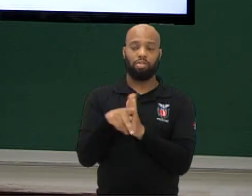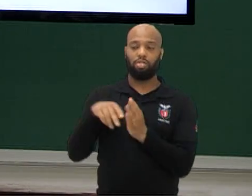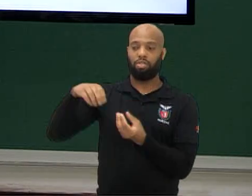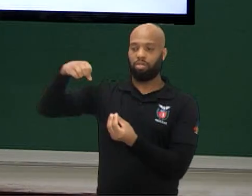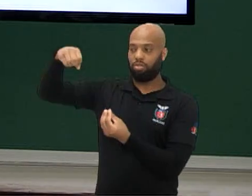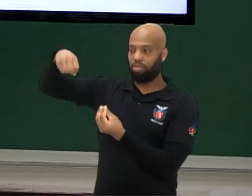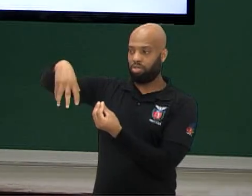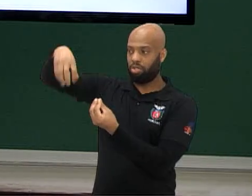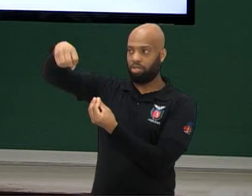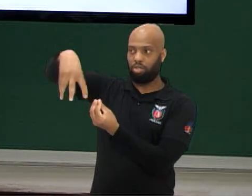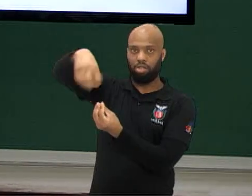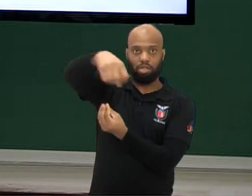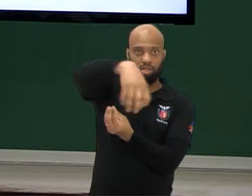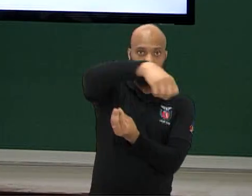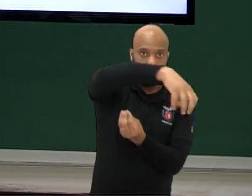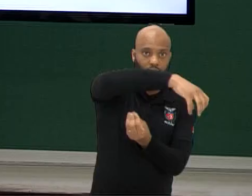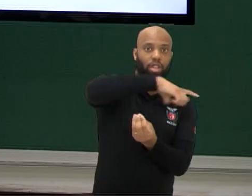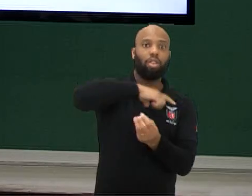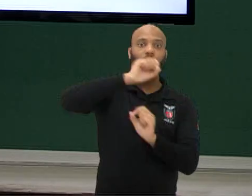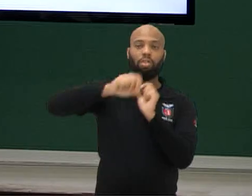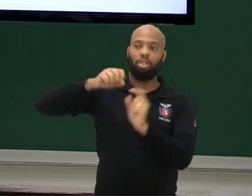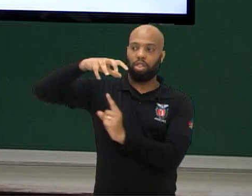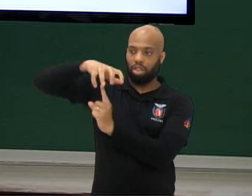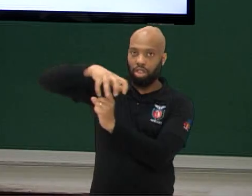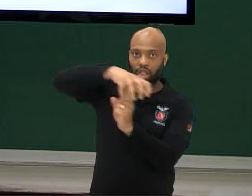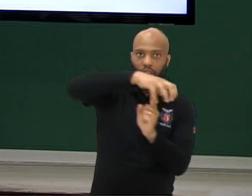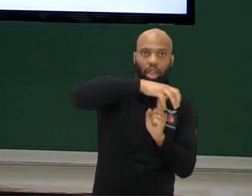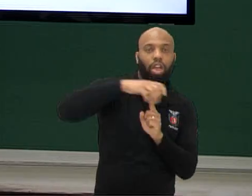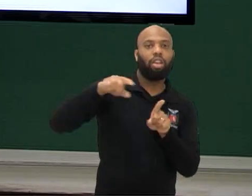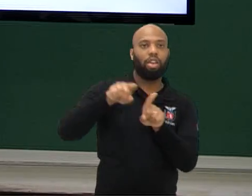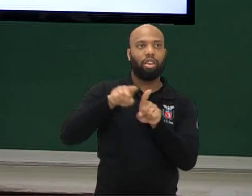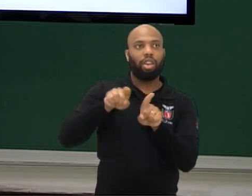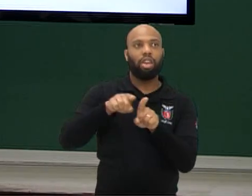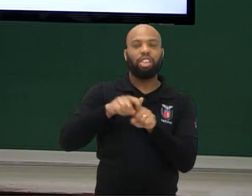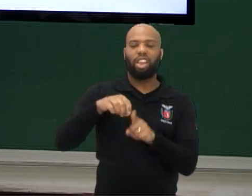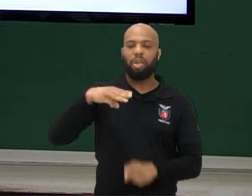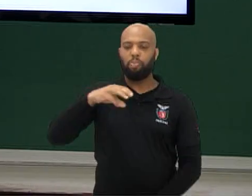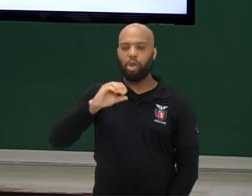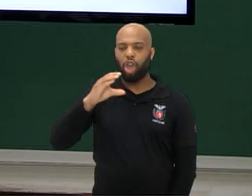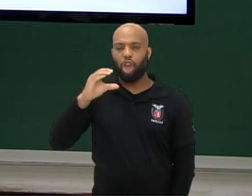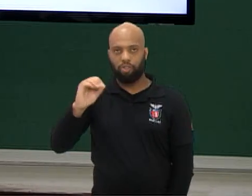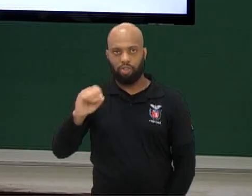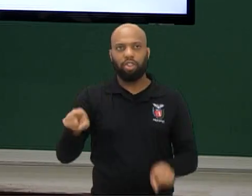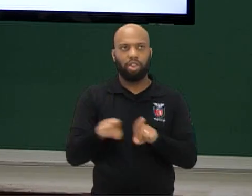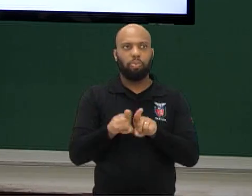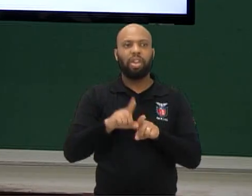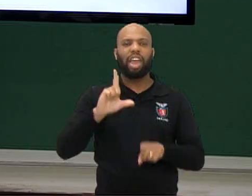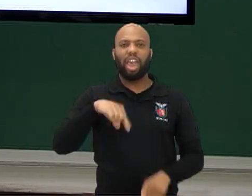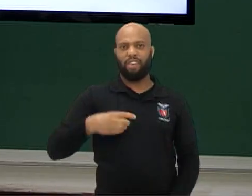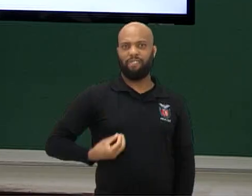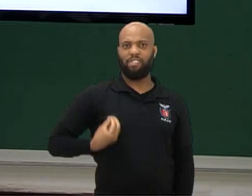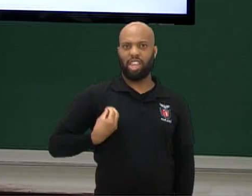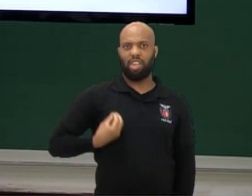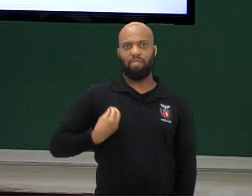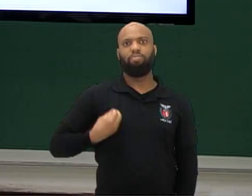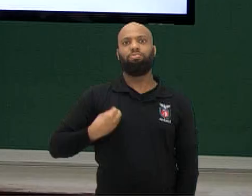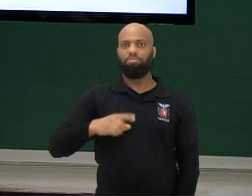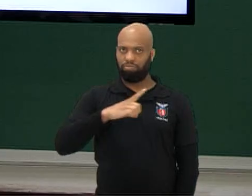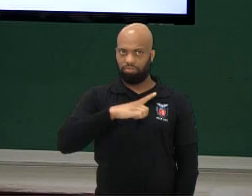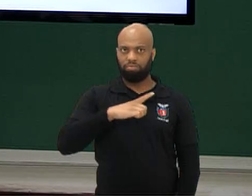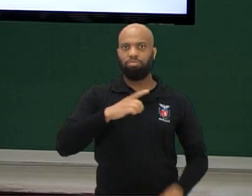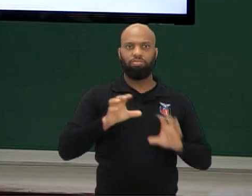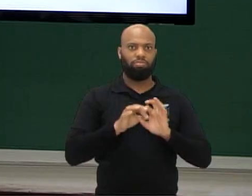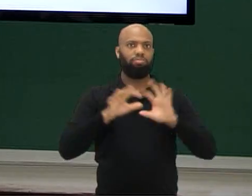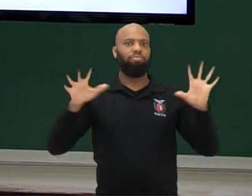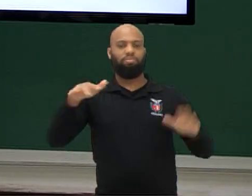cogumelos, pelos mofos e bolores, pelas leveduras, que são seres vivos que têm uma vida livre, a grande maioria